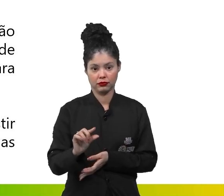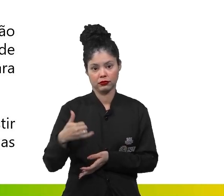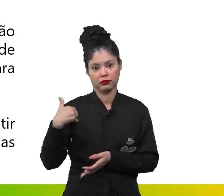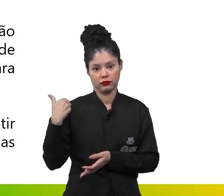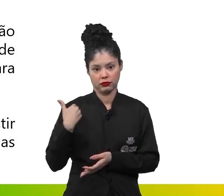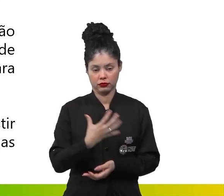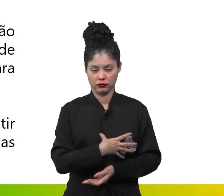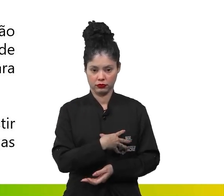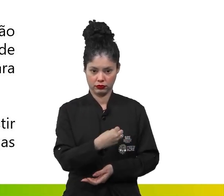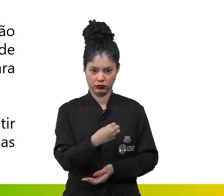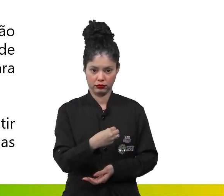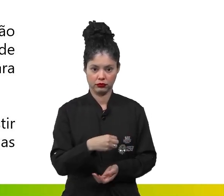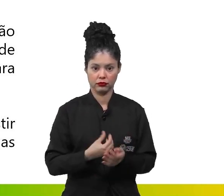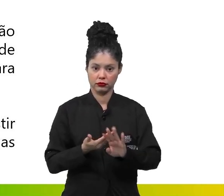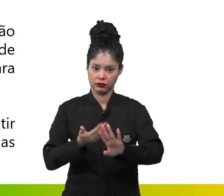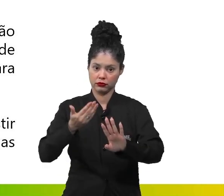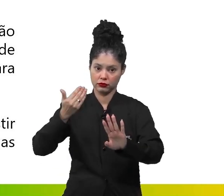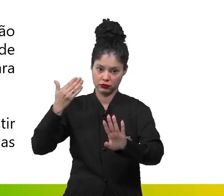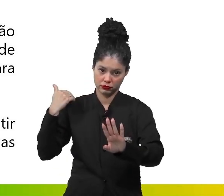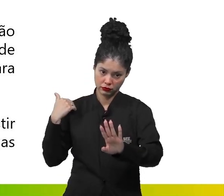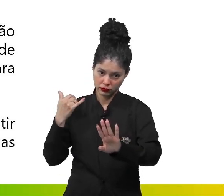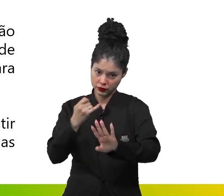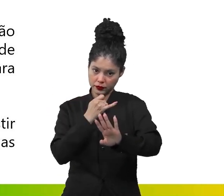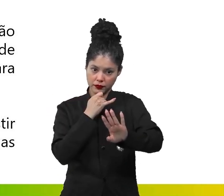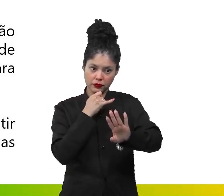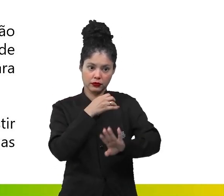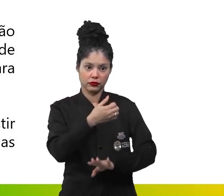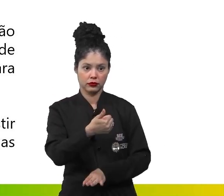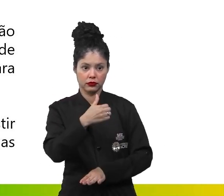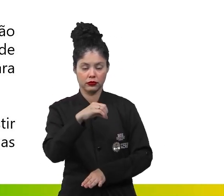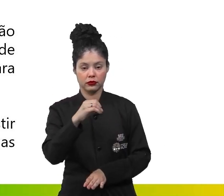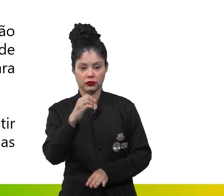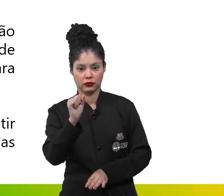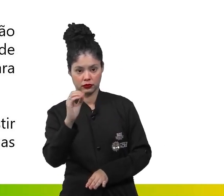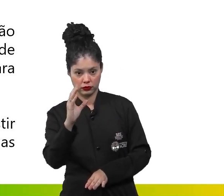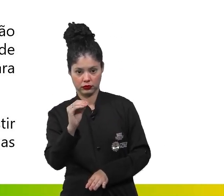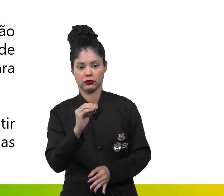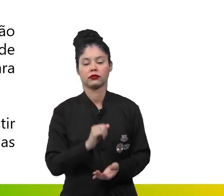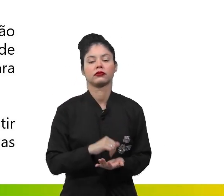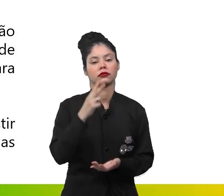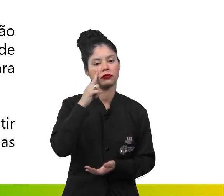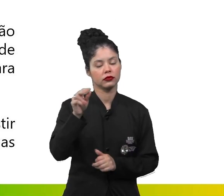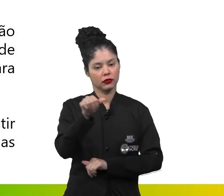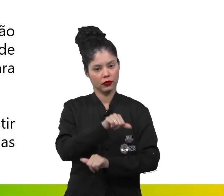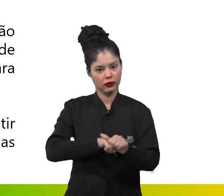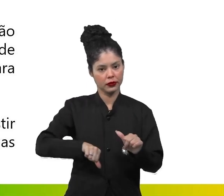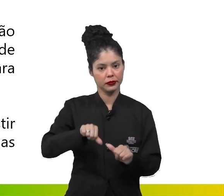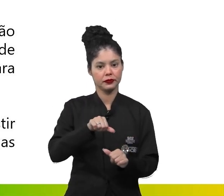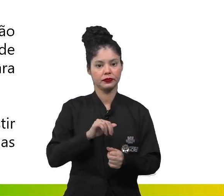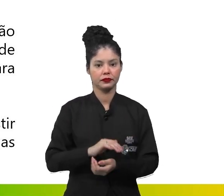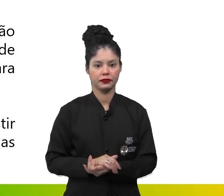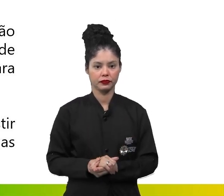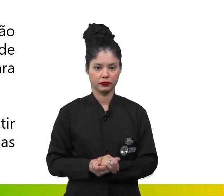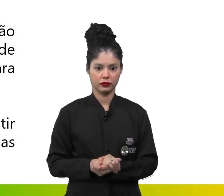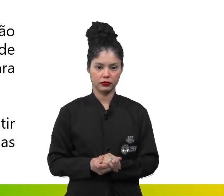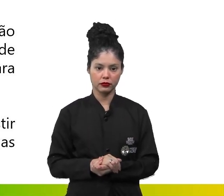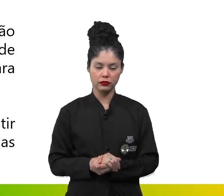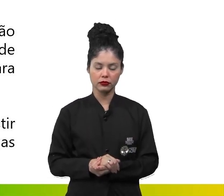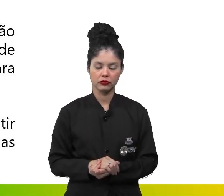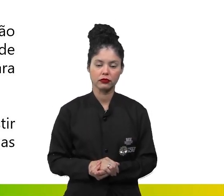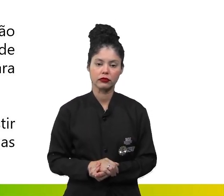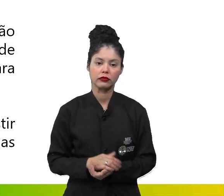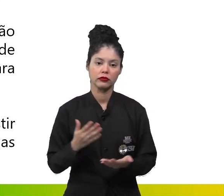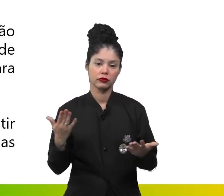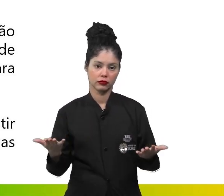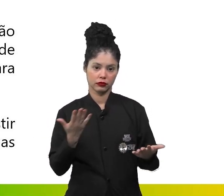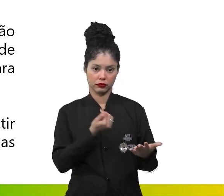filhos do que antigamente. Quando a gente pega, por exemplo, lá em 1980, a gente vê essa mudança aí da população, tá? Em